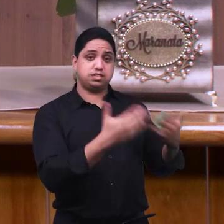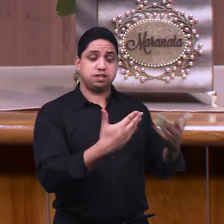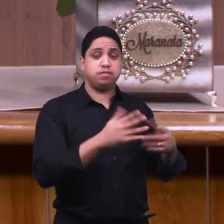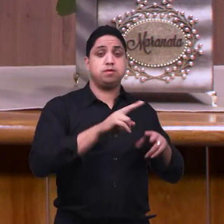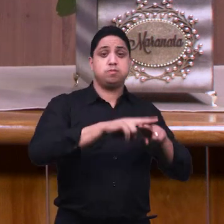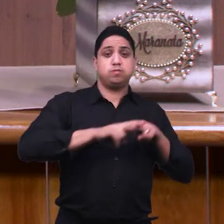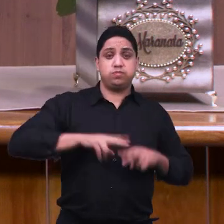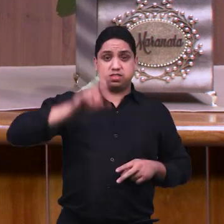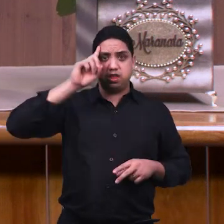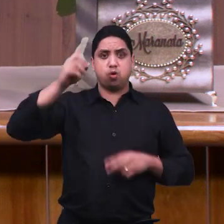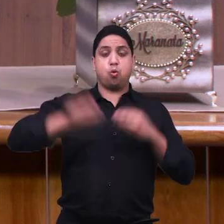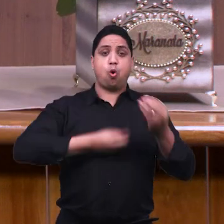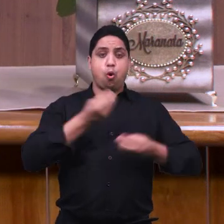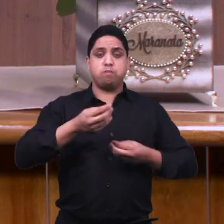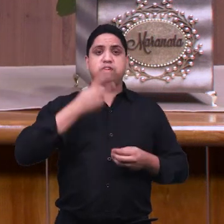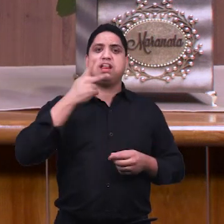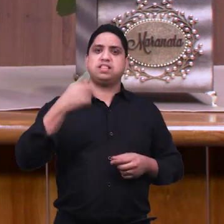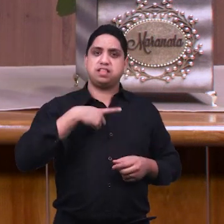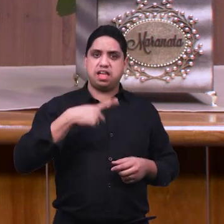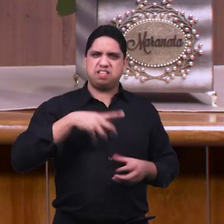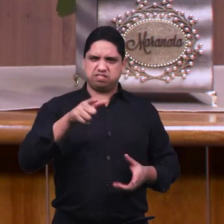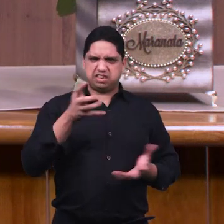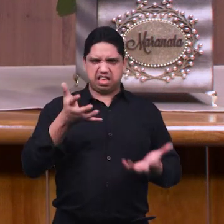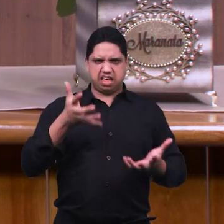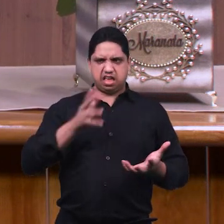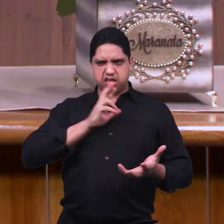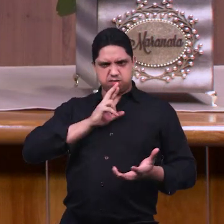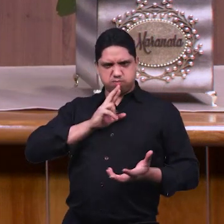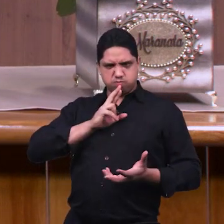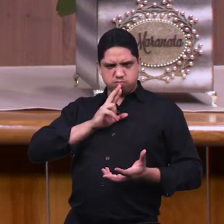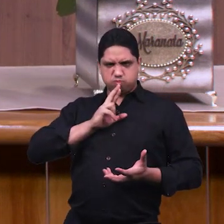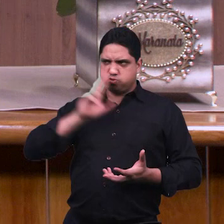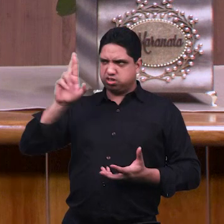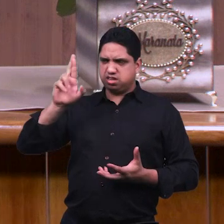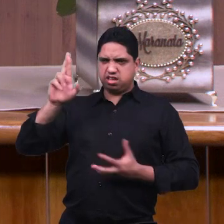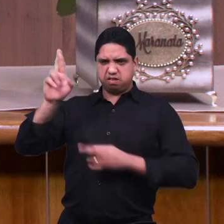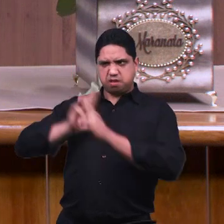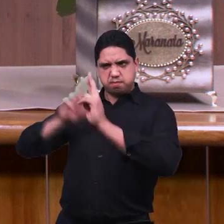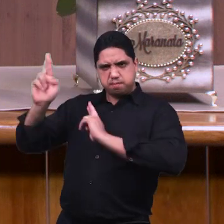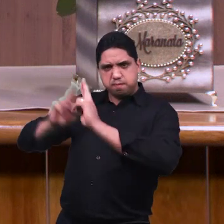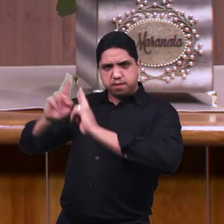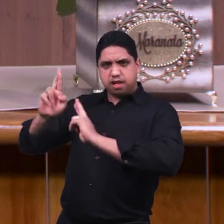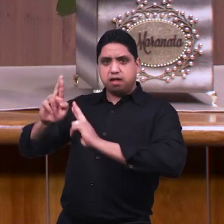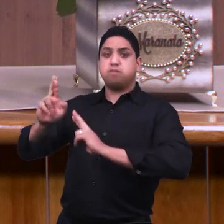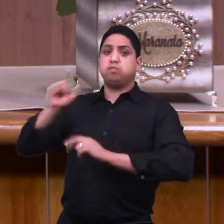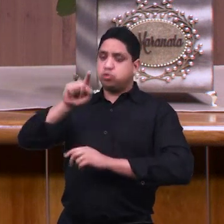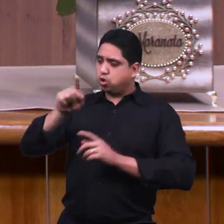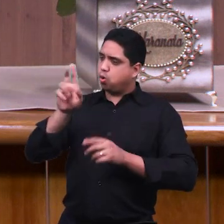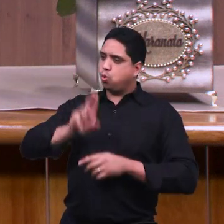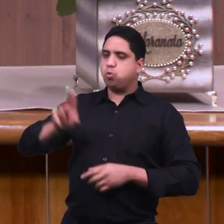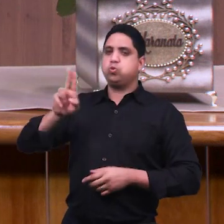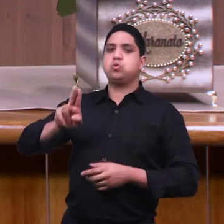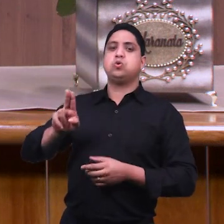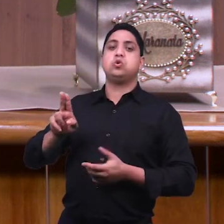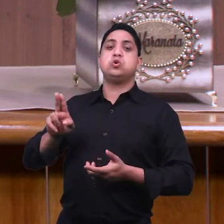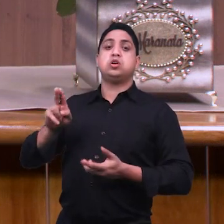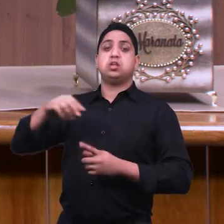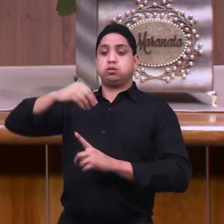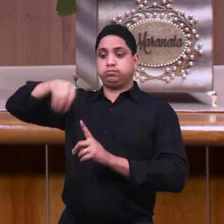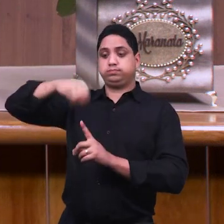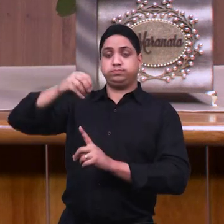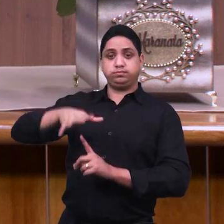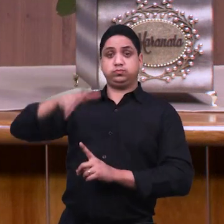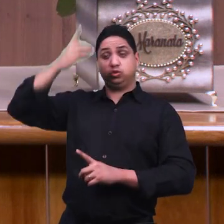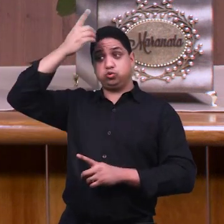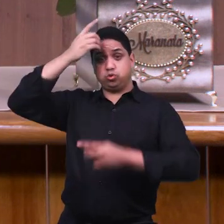ele tem a forma de falar. Quer responder o homem, quer falar com o homem. Então, meu amigo, você deve buscar uma forma de Deus falar com você, ao